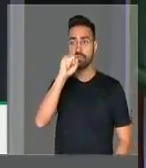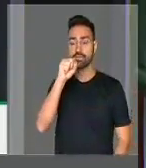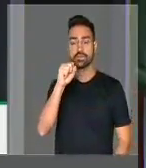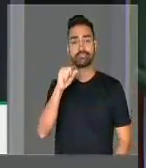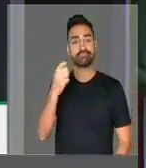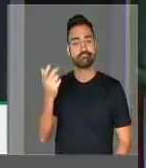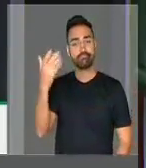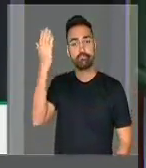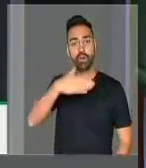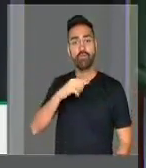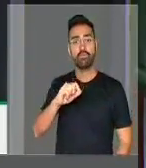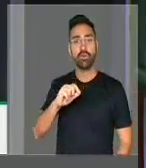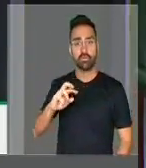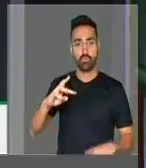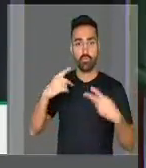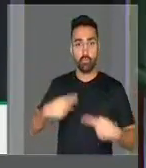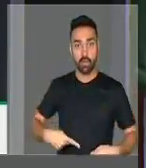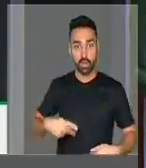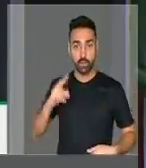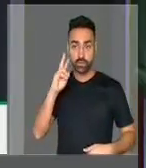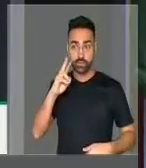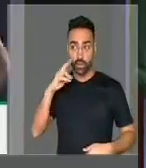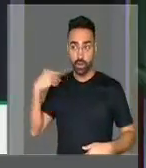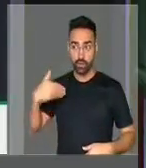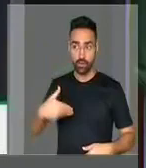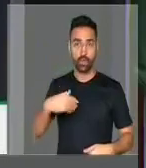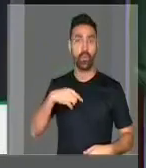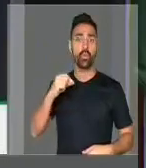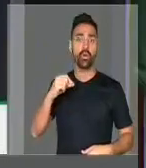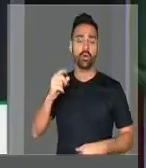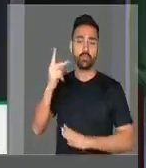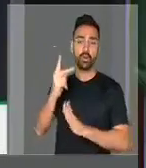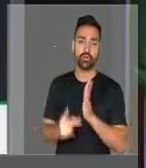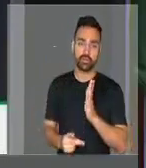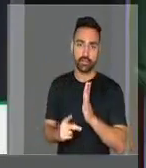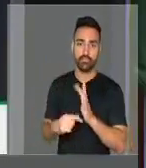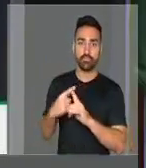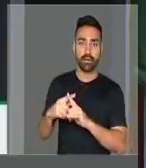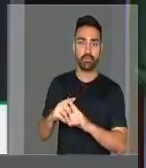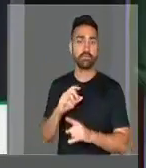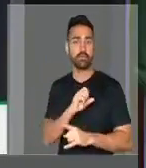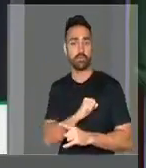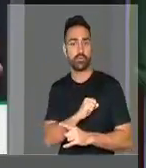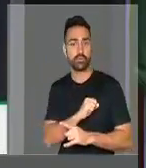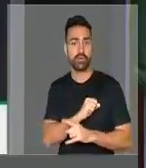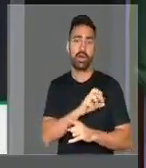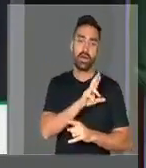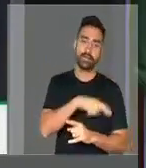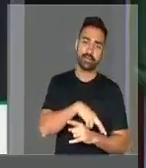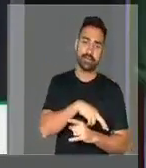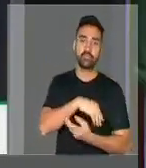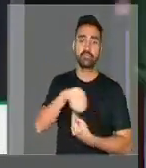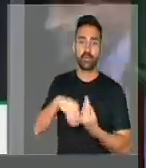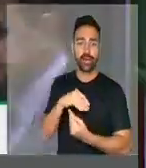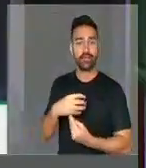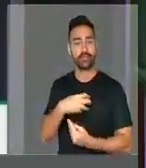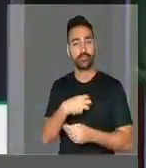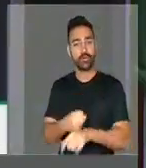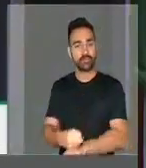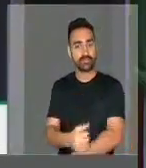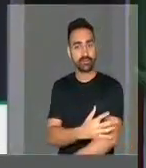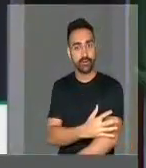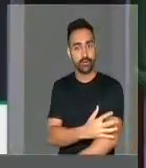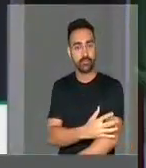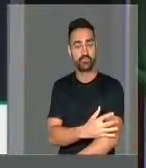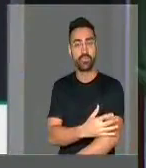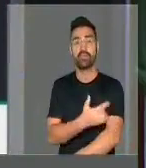história humana se faz com projeto e com paixão, com razão e com emoção, com